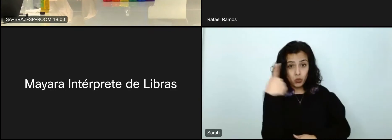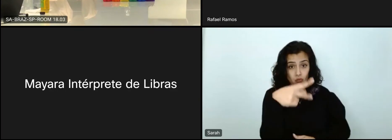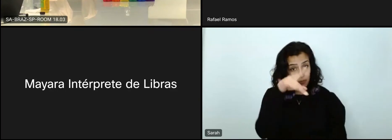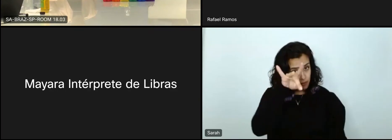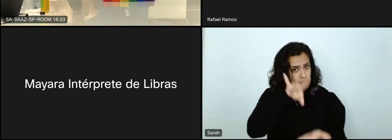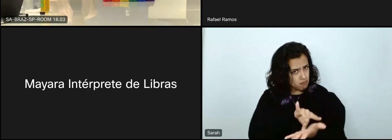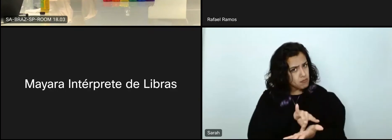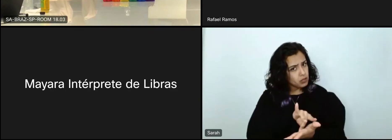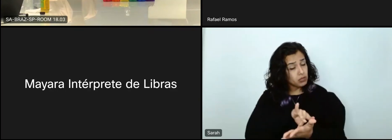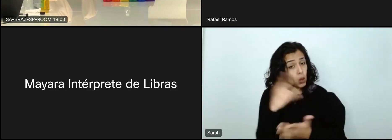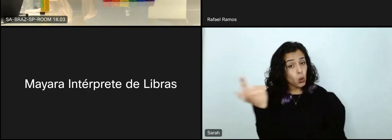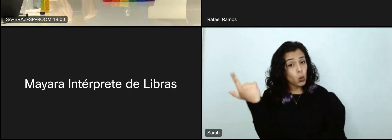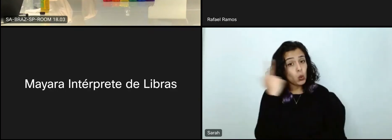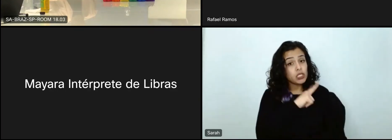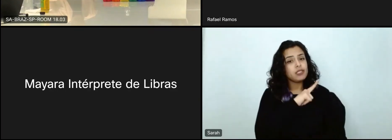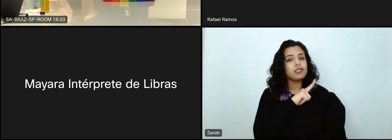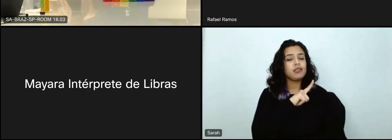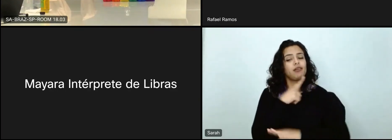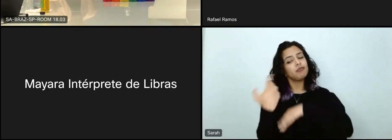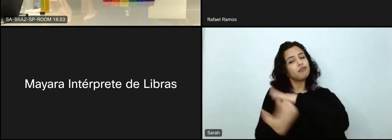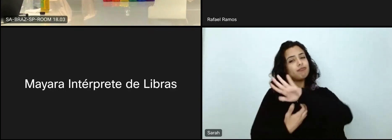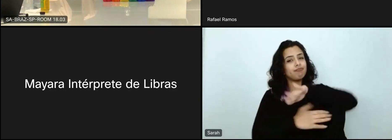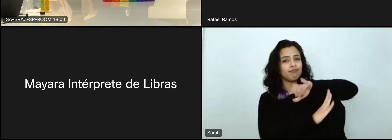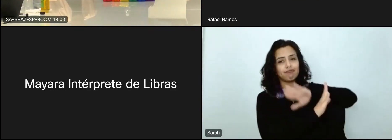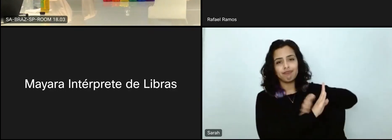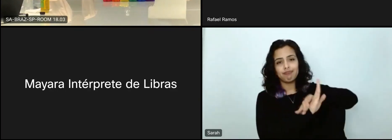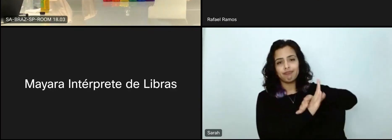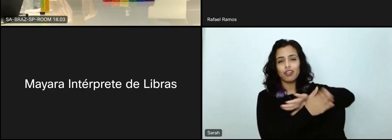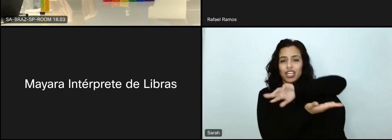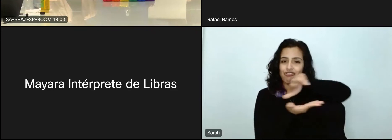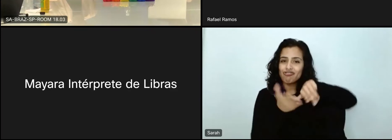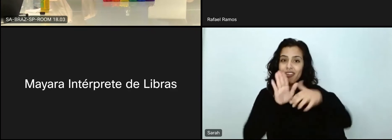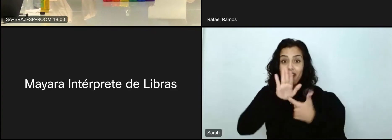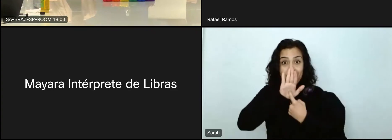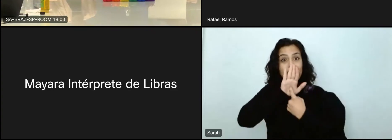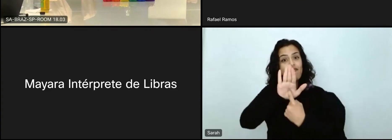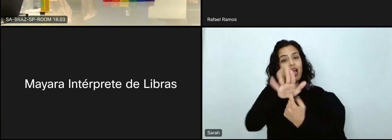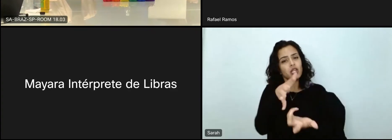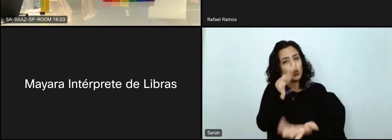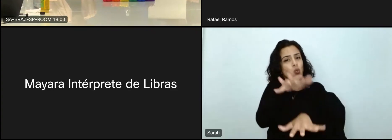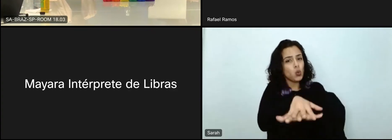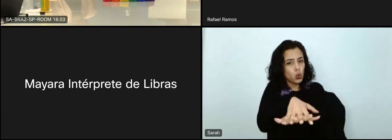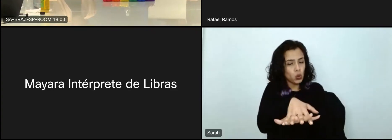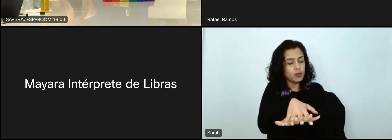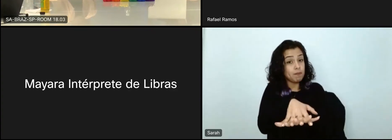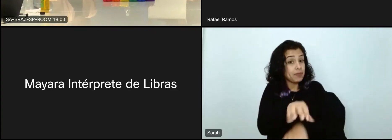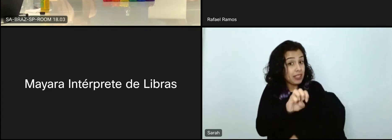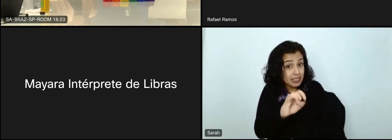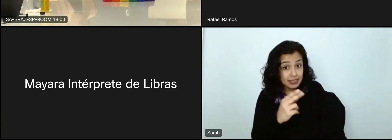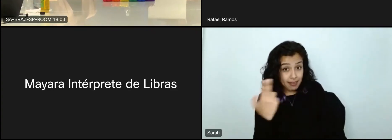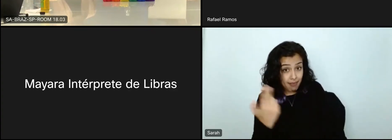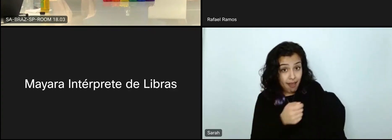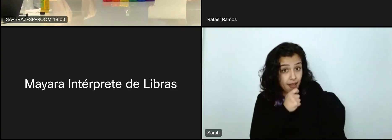está conseguindo ser uma corporação diversa e uma corporação inclusiva. E, enquanto não forem, estaremos aqui